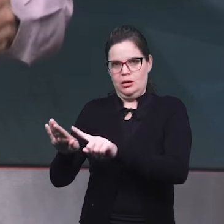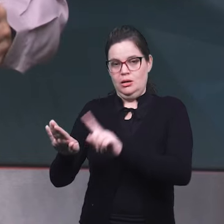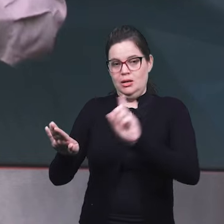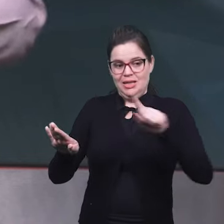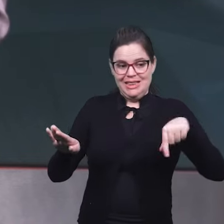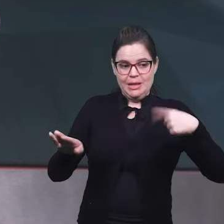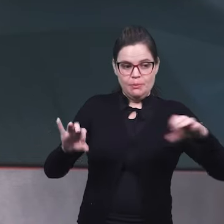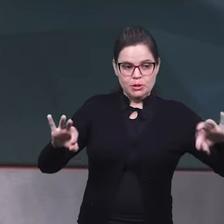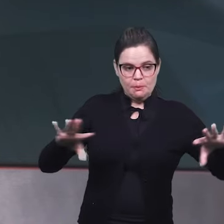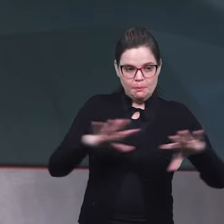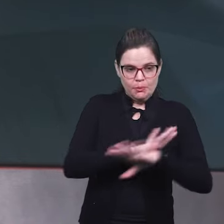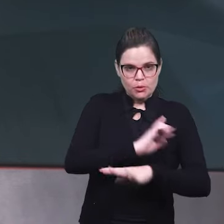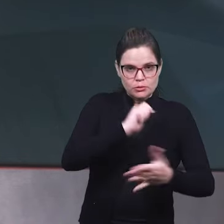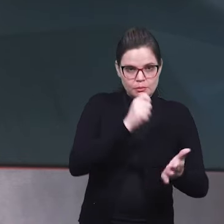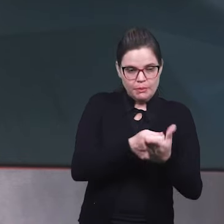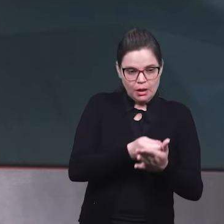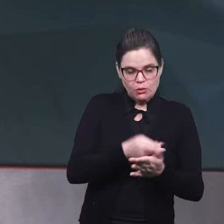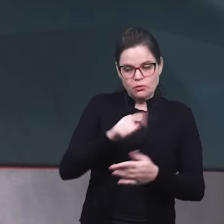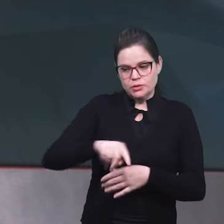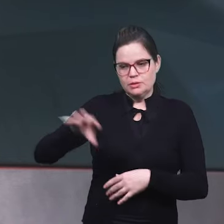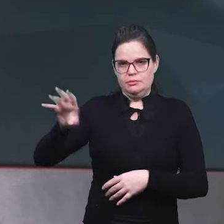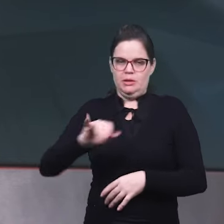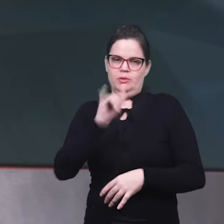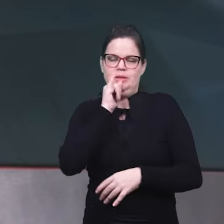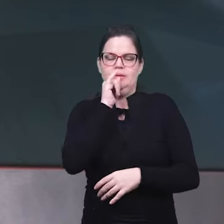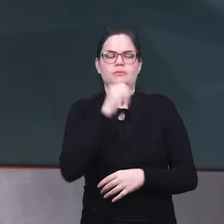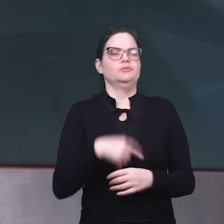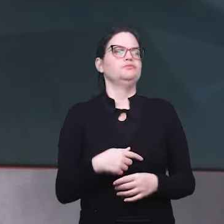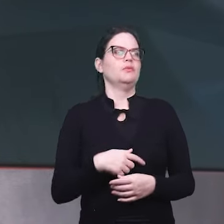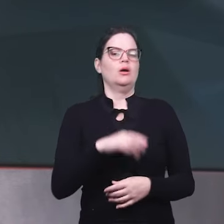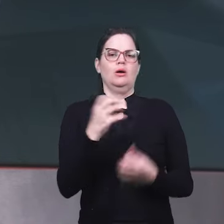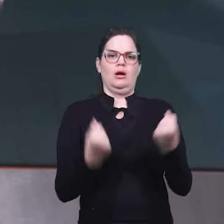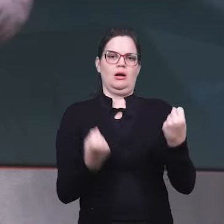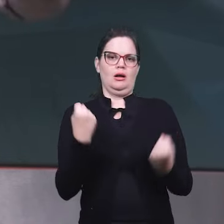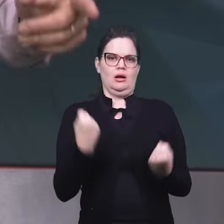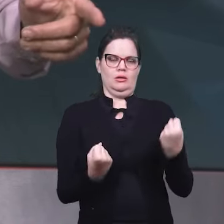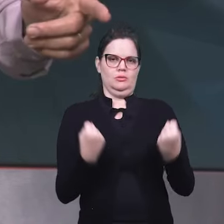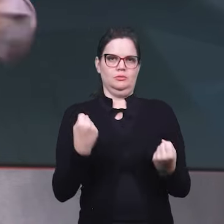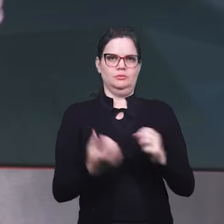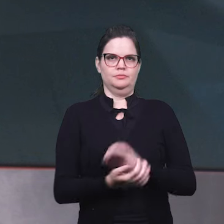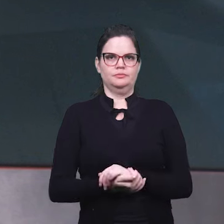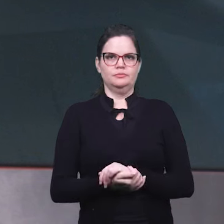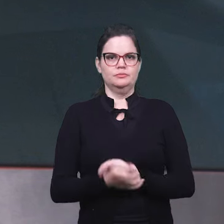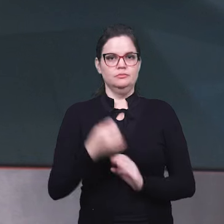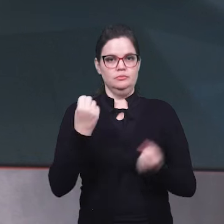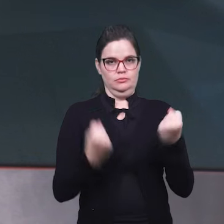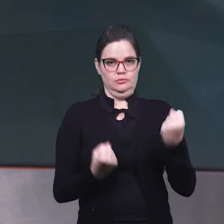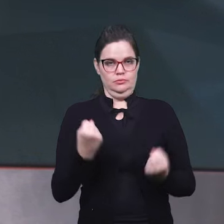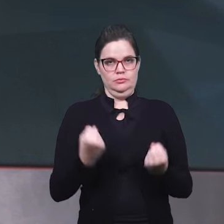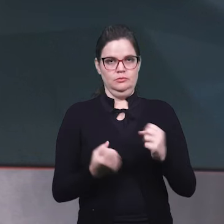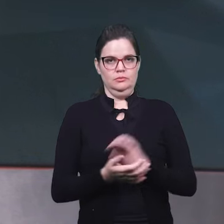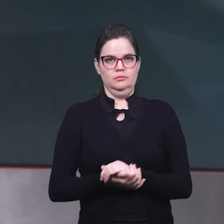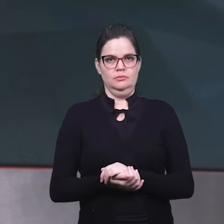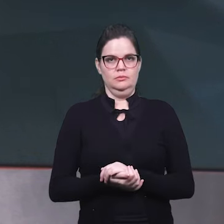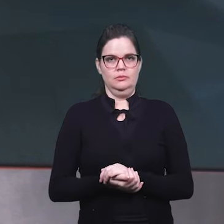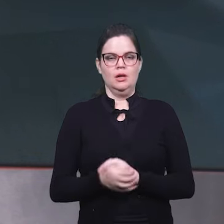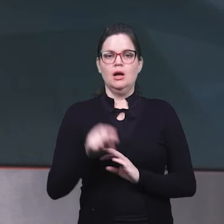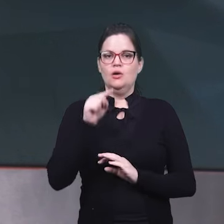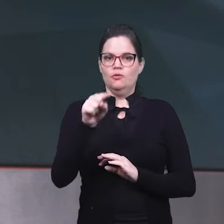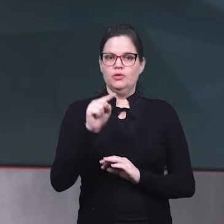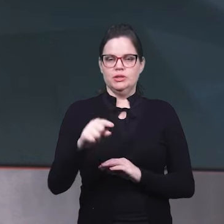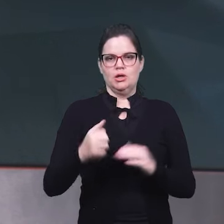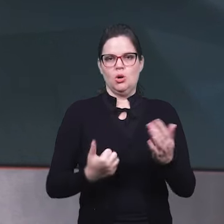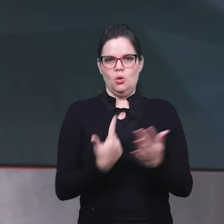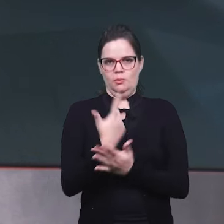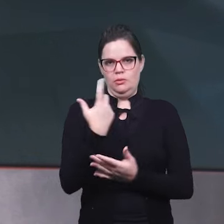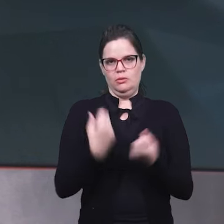Vou voltar ao carro, você adquiriu o carro. Ele é do banco, ele não é seu. O documento, se você olhar, vai